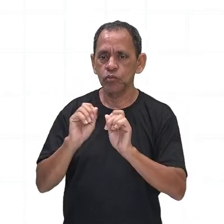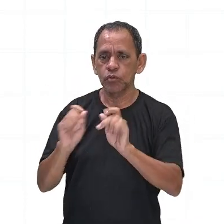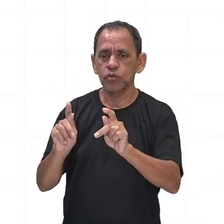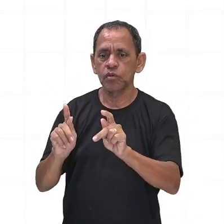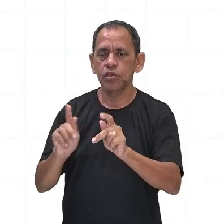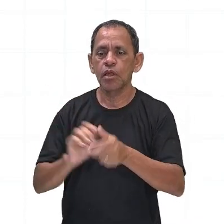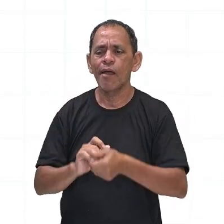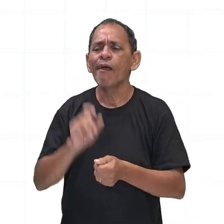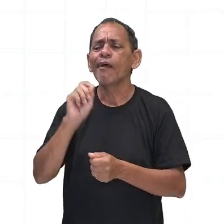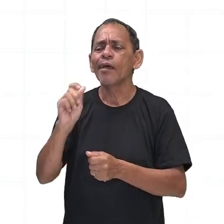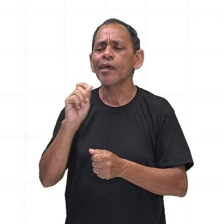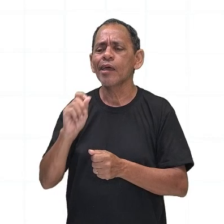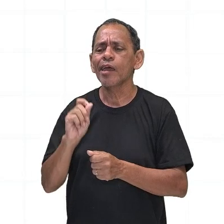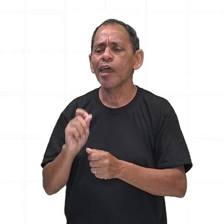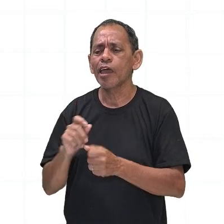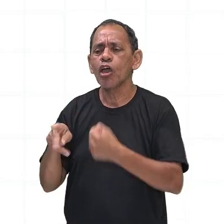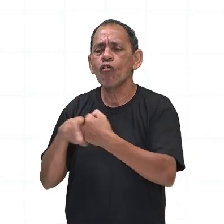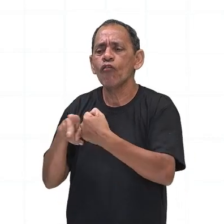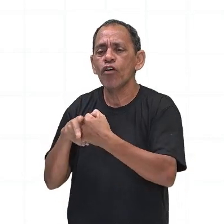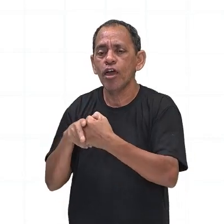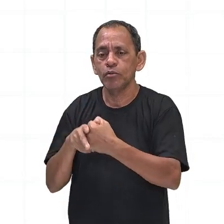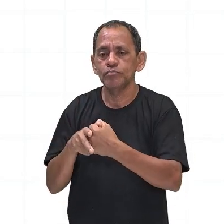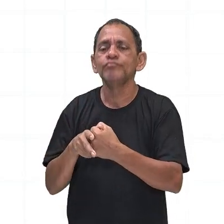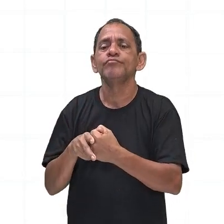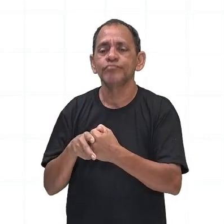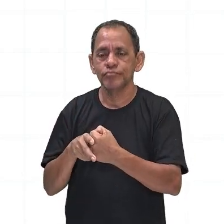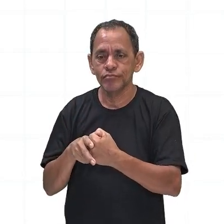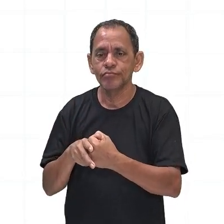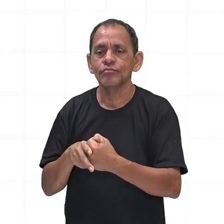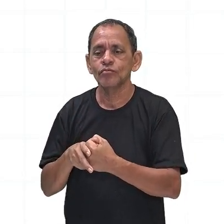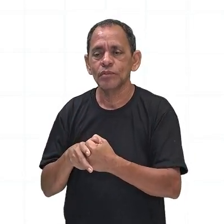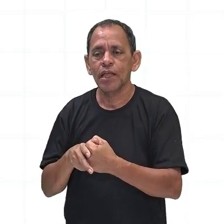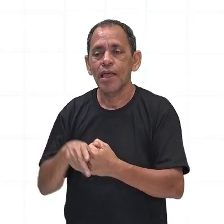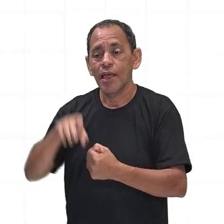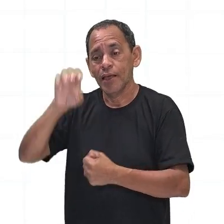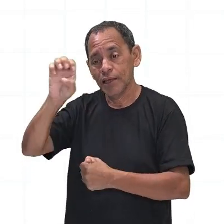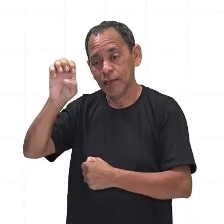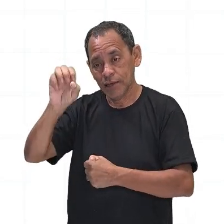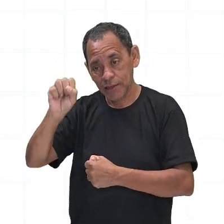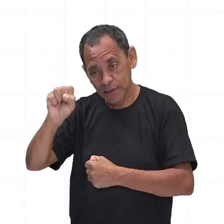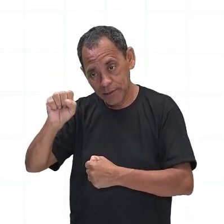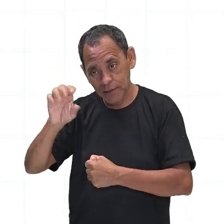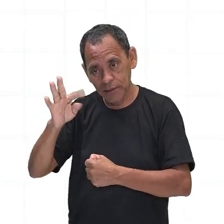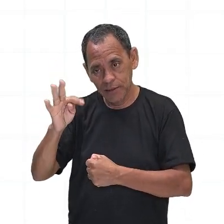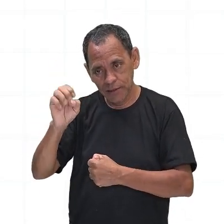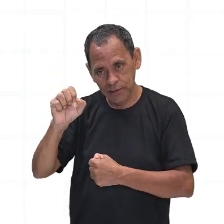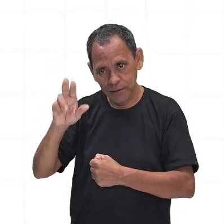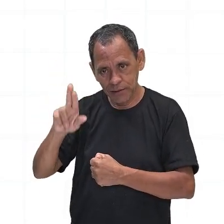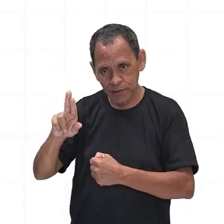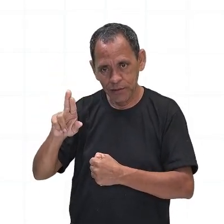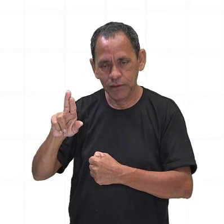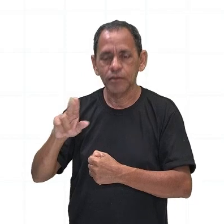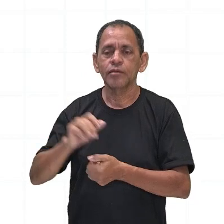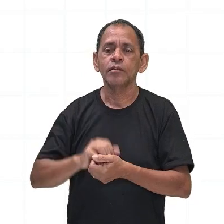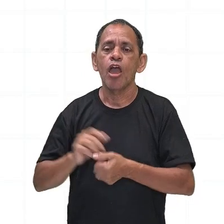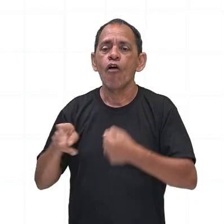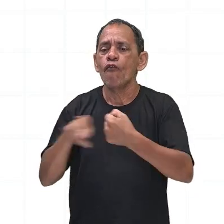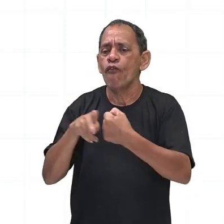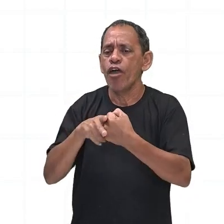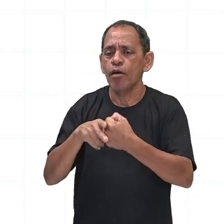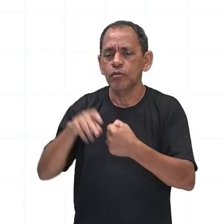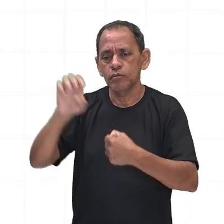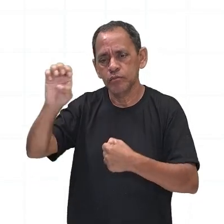do predicado? Está brincando. Exatamente o verbo estar, ok? Agora, olhando mais uma vez para a nossa